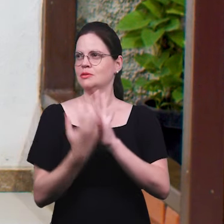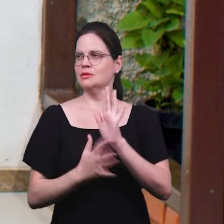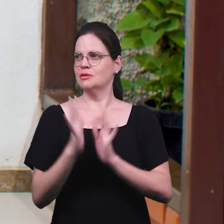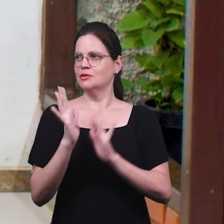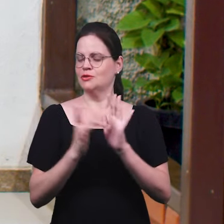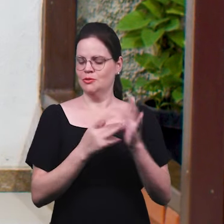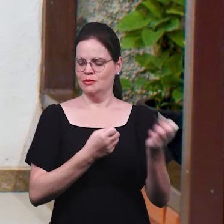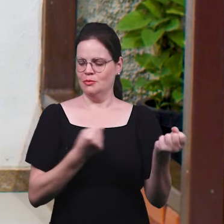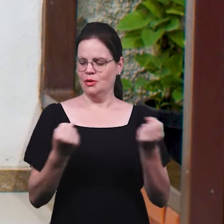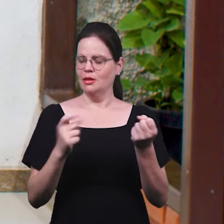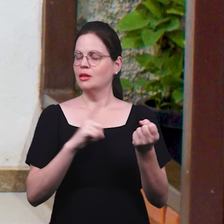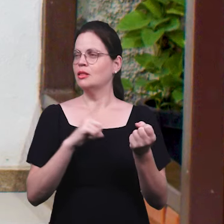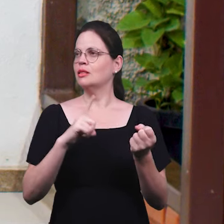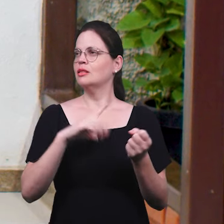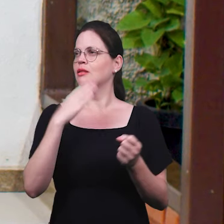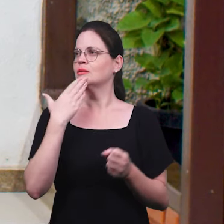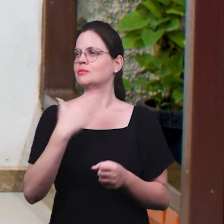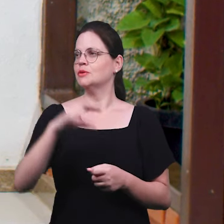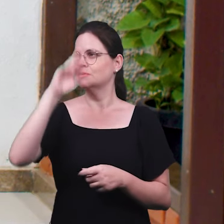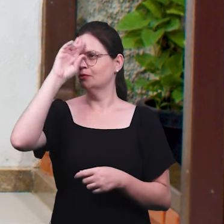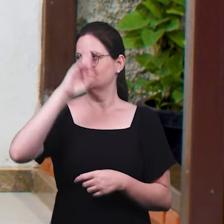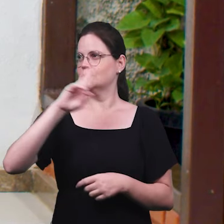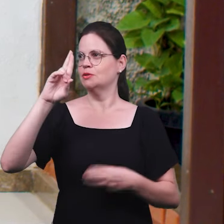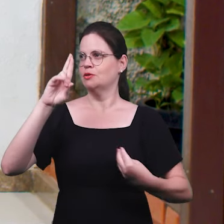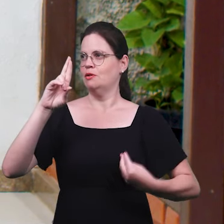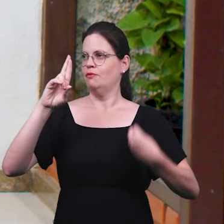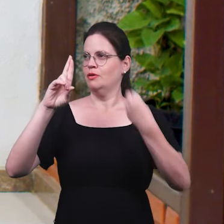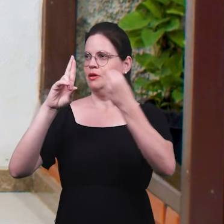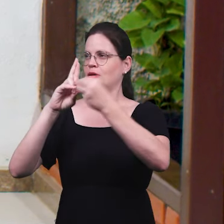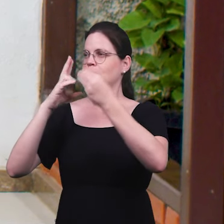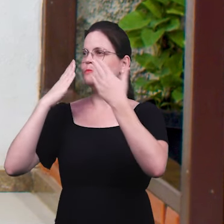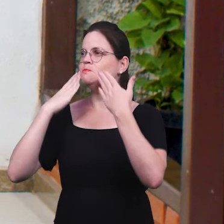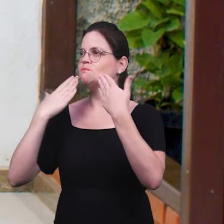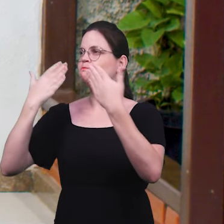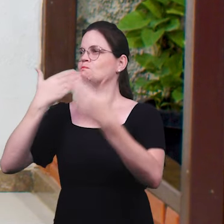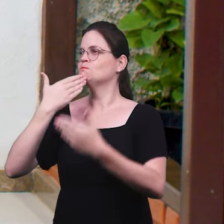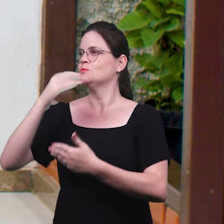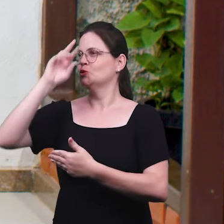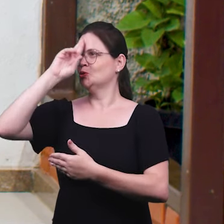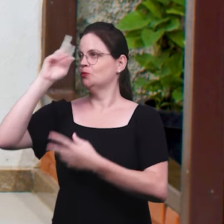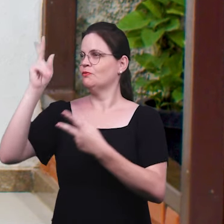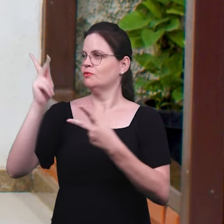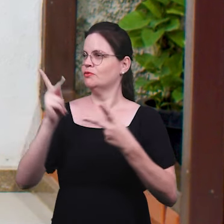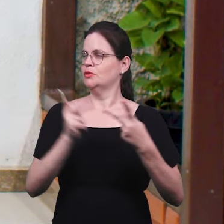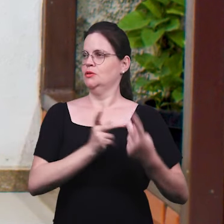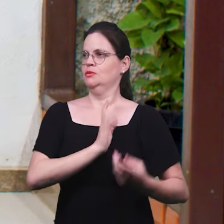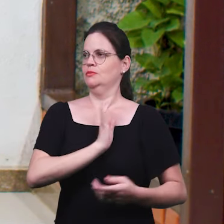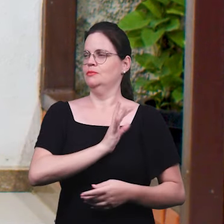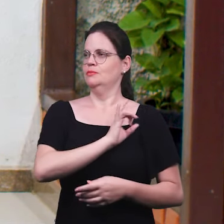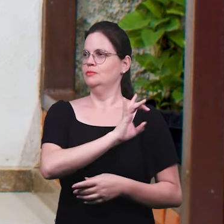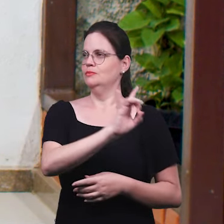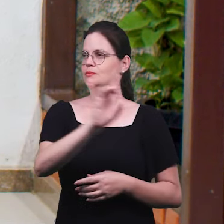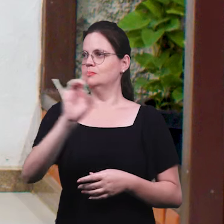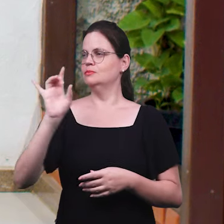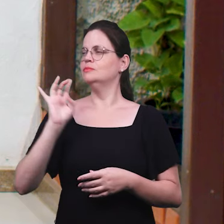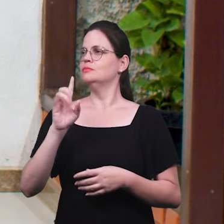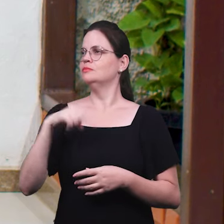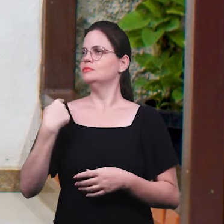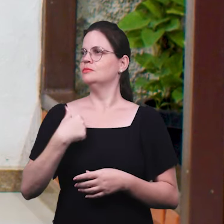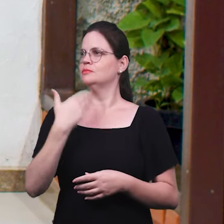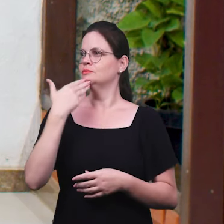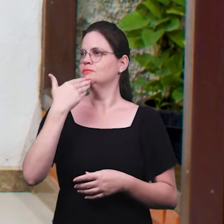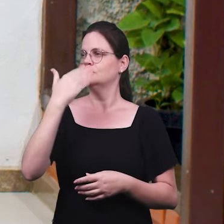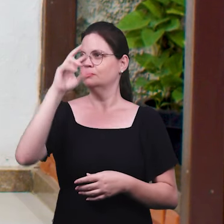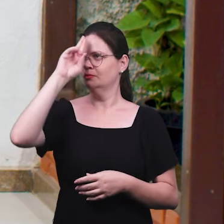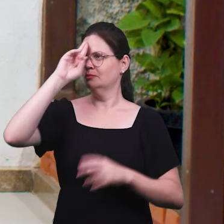de Jesus. Quando apresentamos nossas vidas, ao Pai, nesse período, pedimos, Senhor, que o Senhor possa estar visitando os nossos corações,